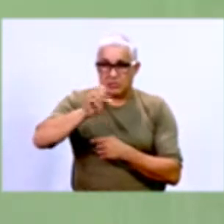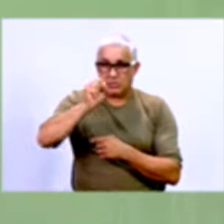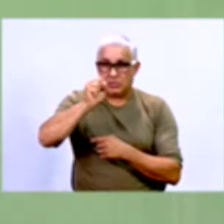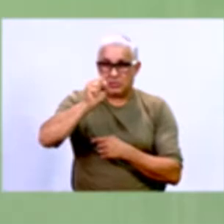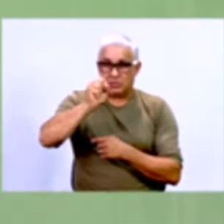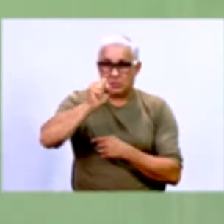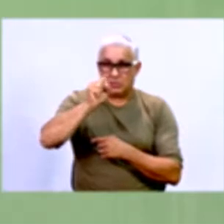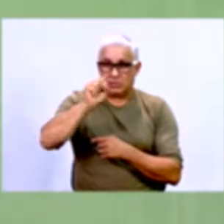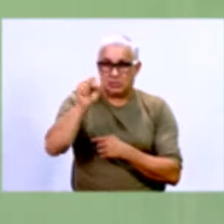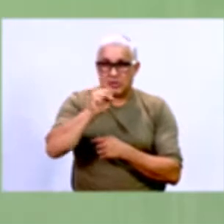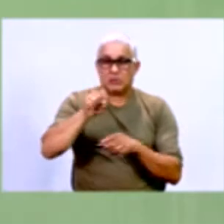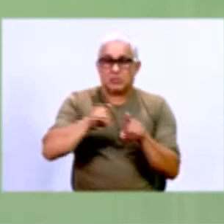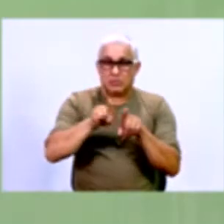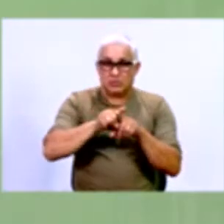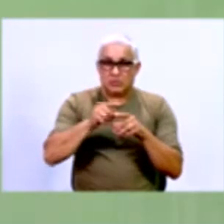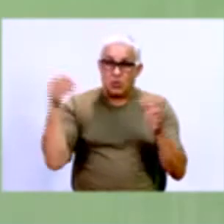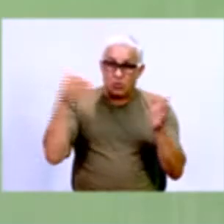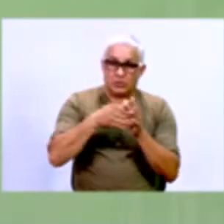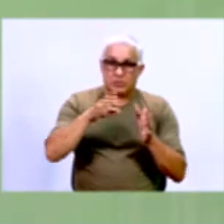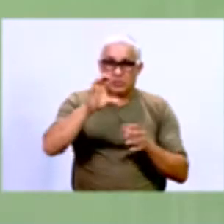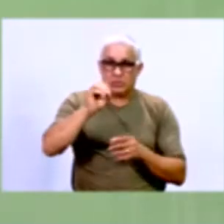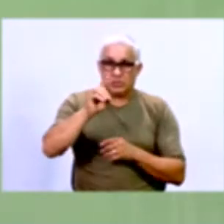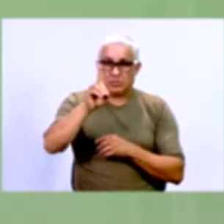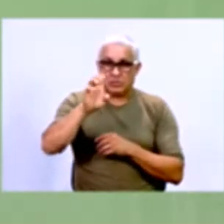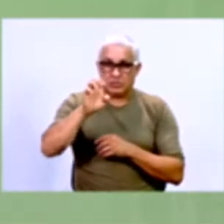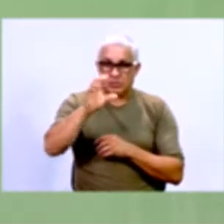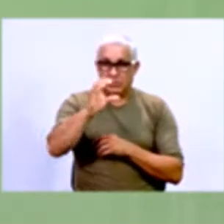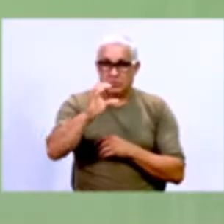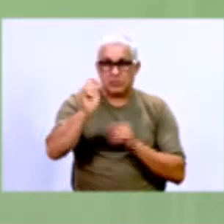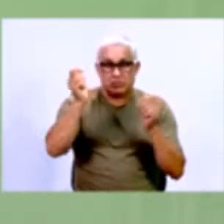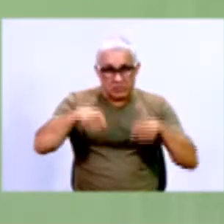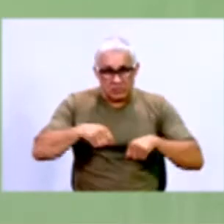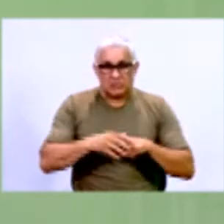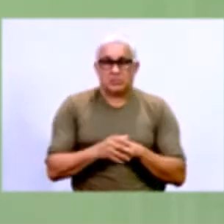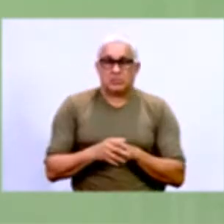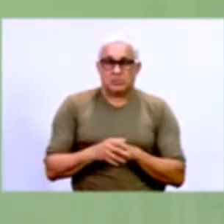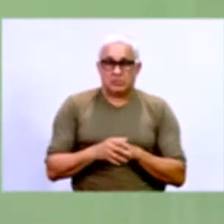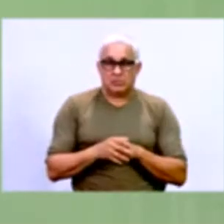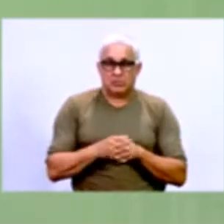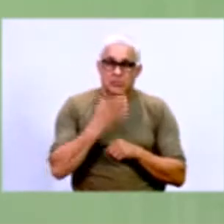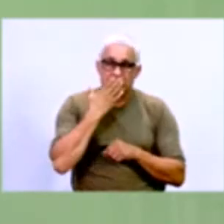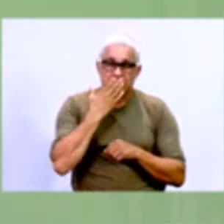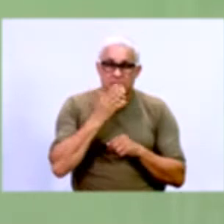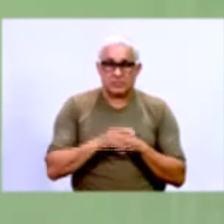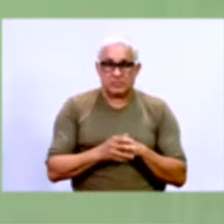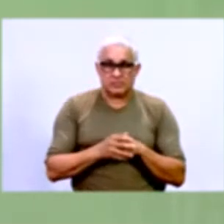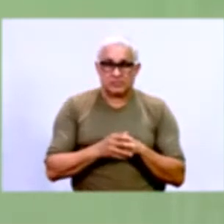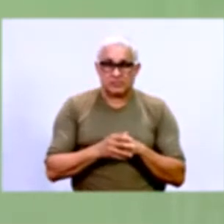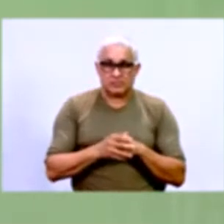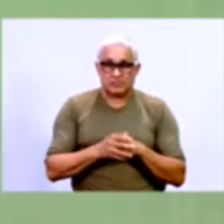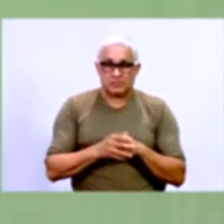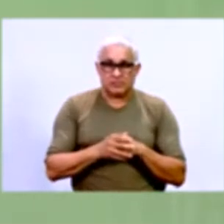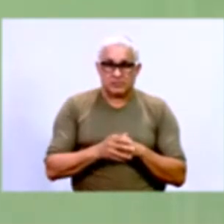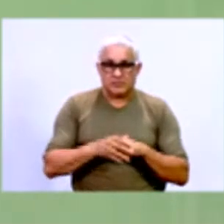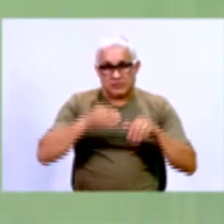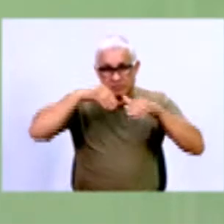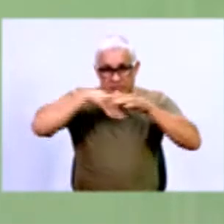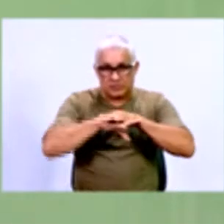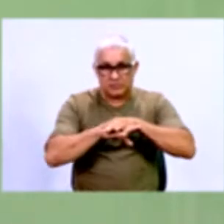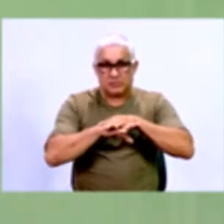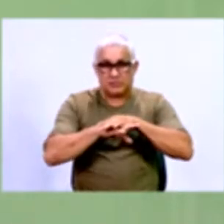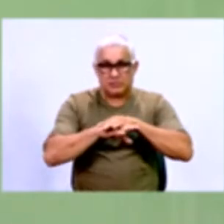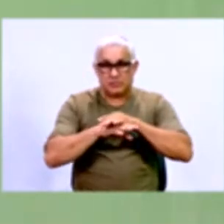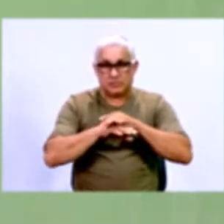por último, o codec, que pode proporcionar formas mais ou menos eficientes para armazenar